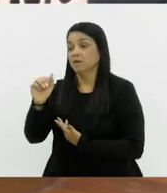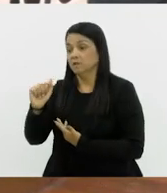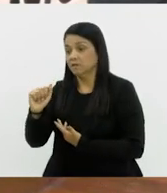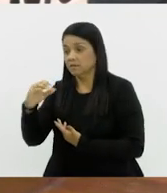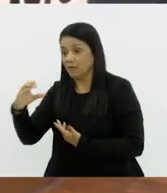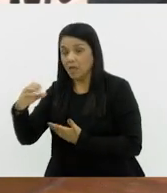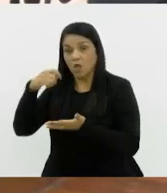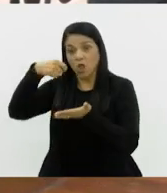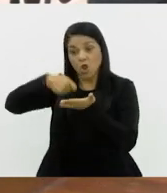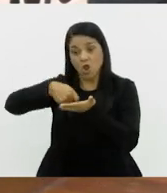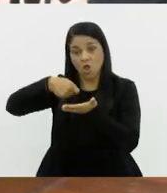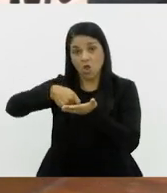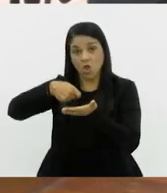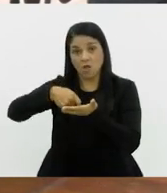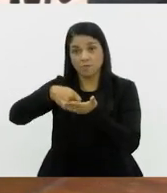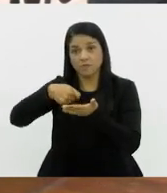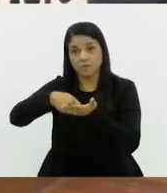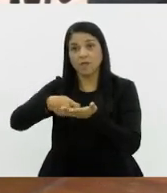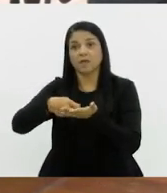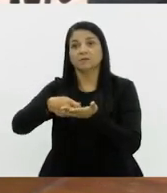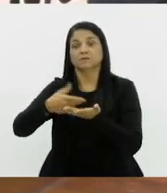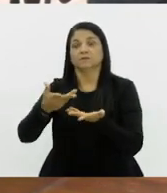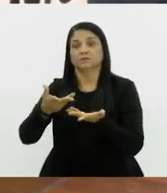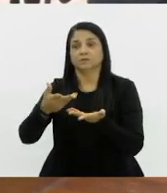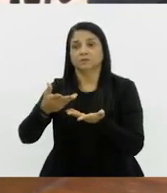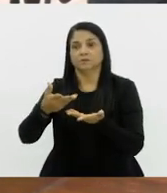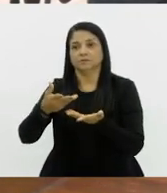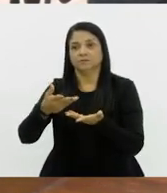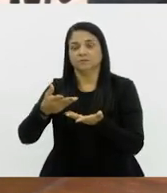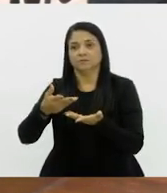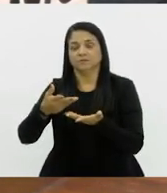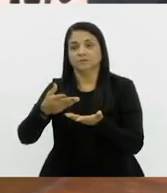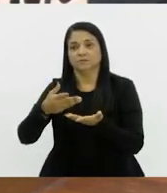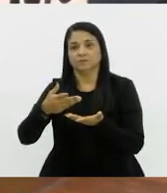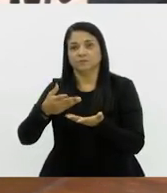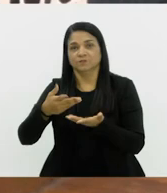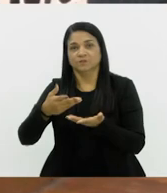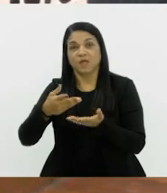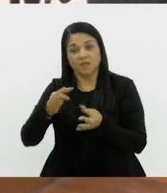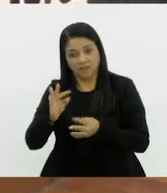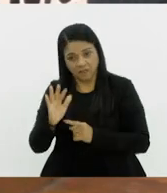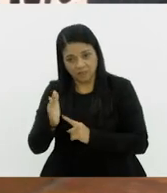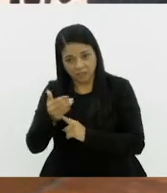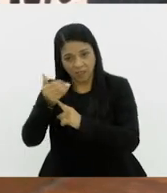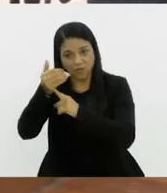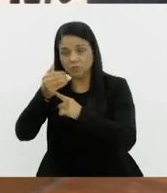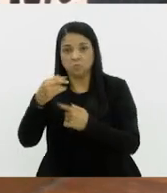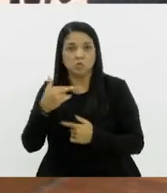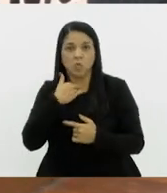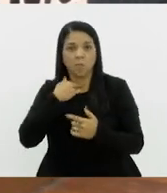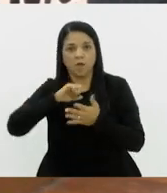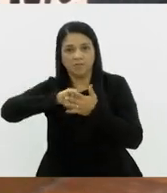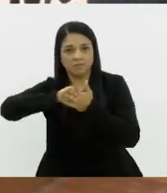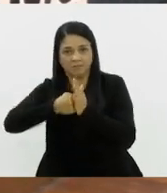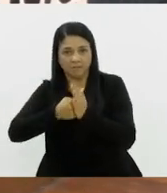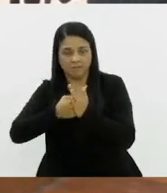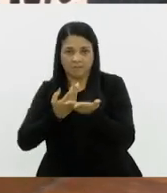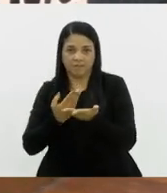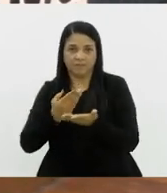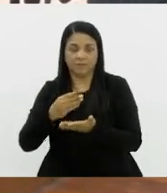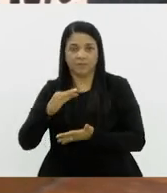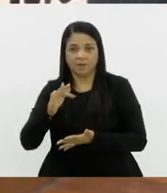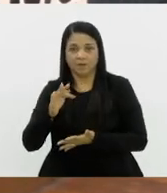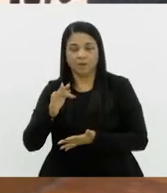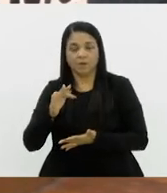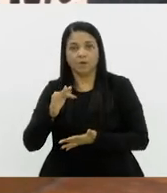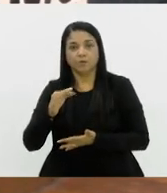coloca um negócio... Há tecnologias que impeçam o GPS. Que o GPS agora, seja desligado. Tem todas essas... Tem, a pessoa pode fiscalizar, etc. Agora, de